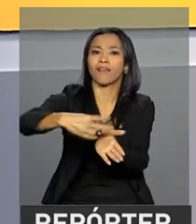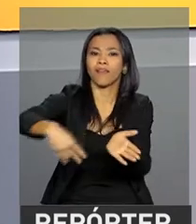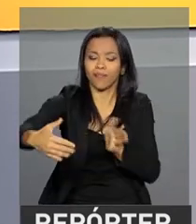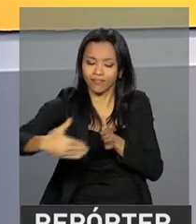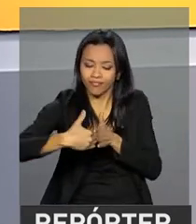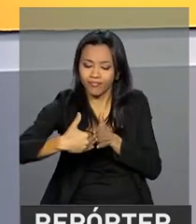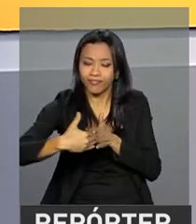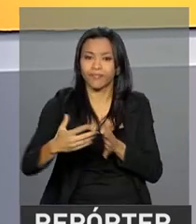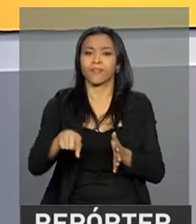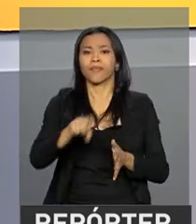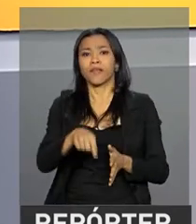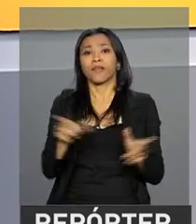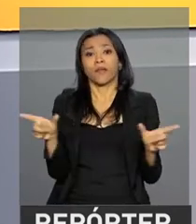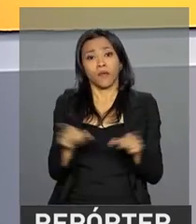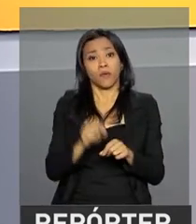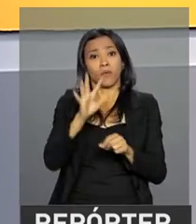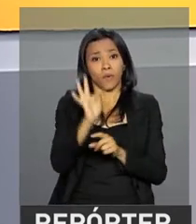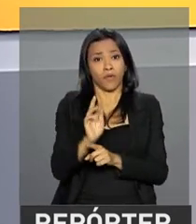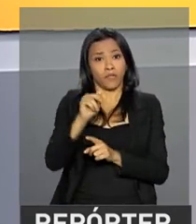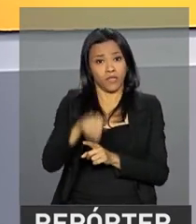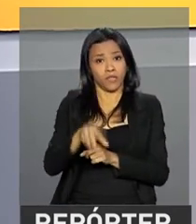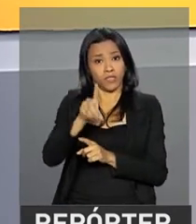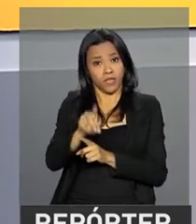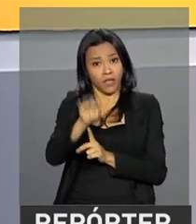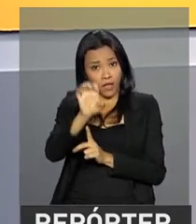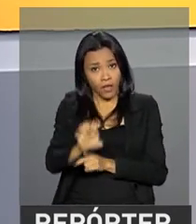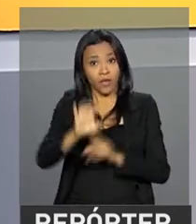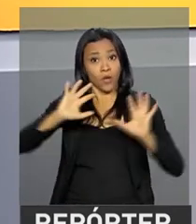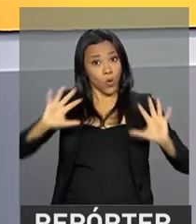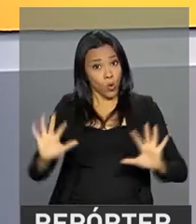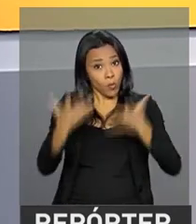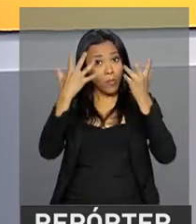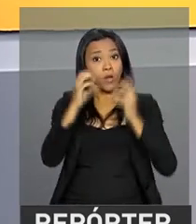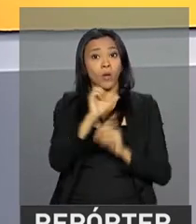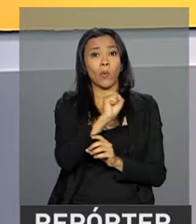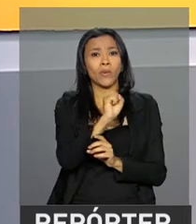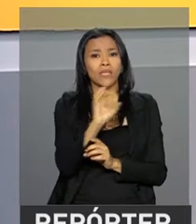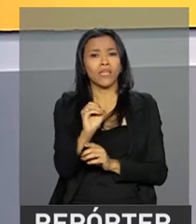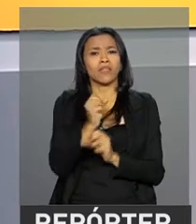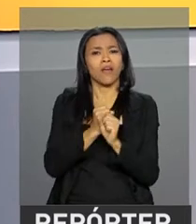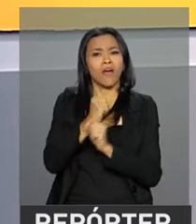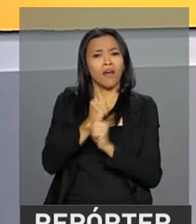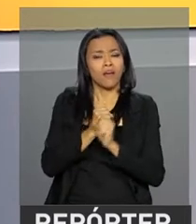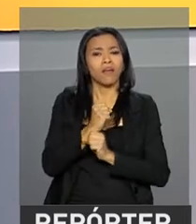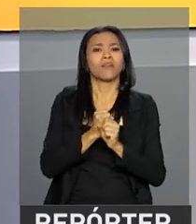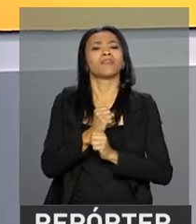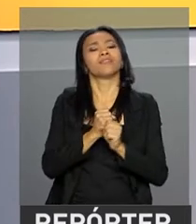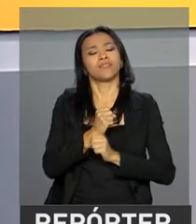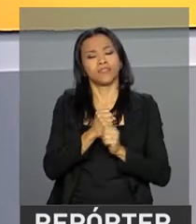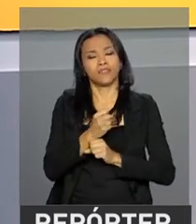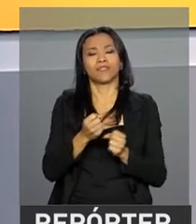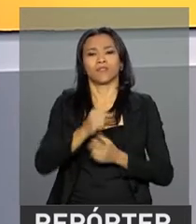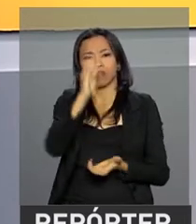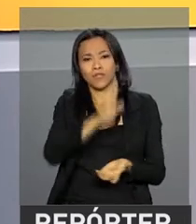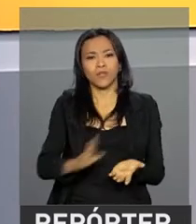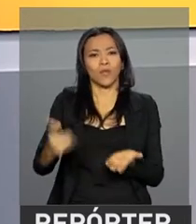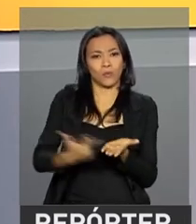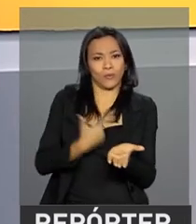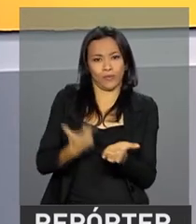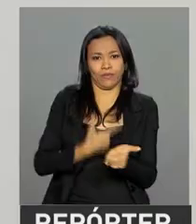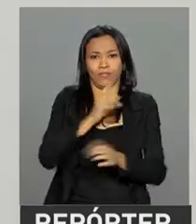o Fundo Nacional de Desenvolvimento da Educação comemora 80 anos do Programa Nacional do Livro